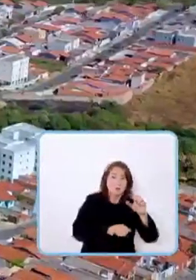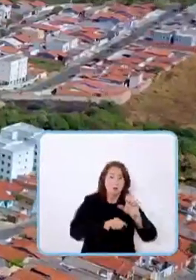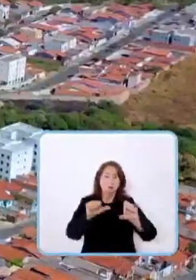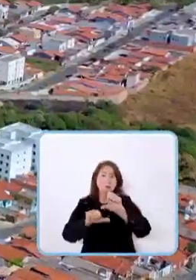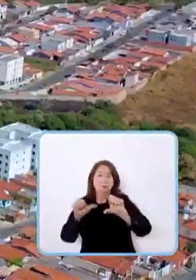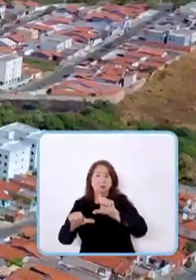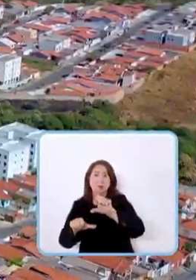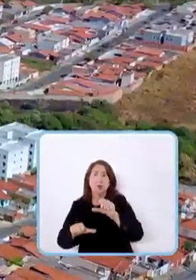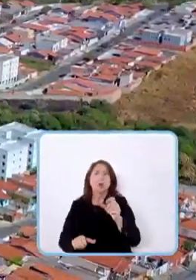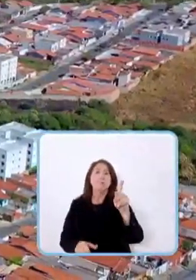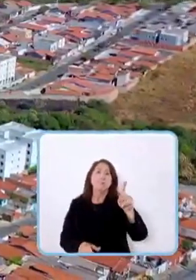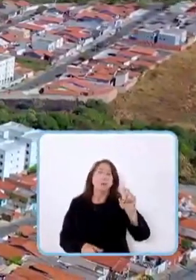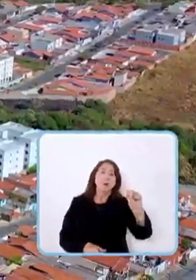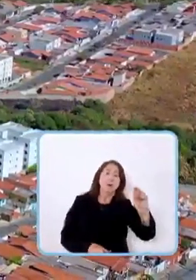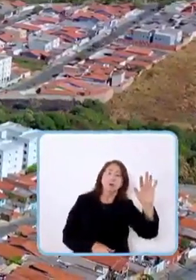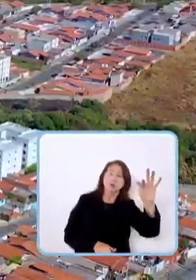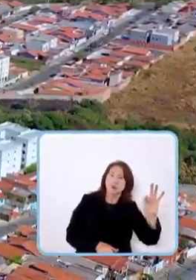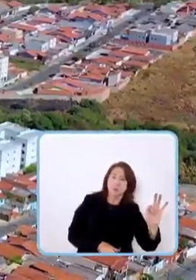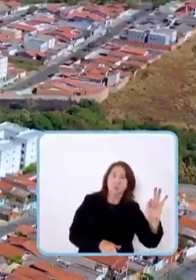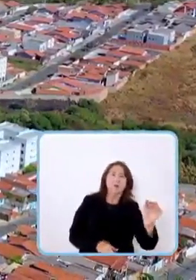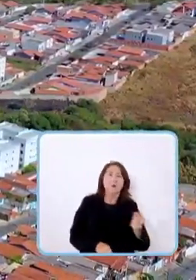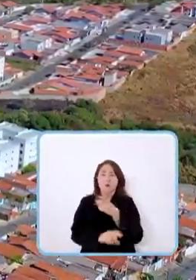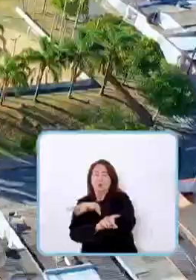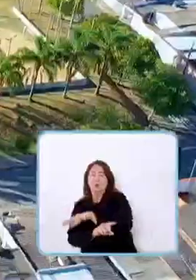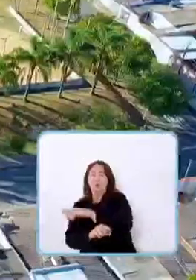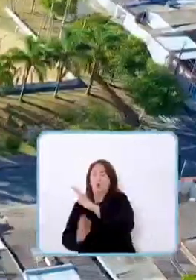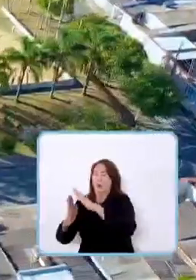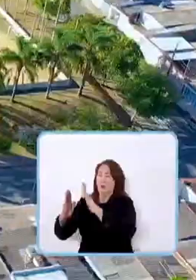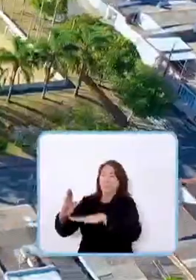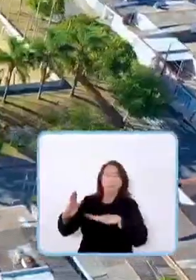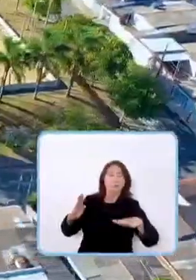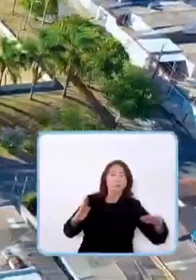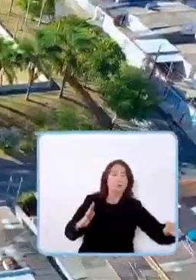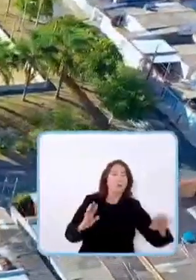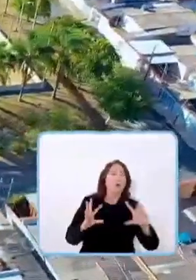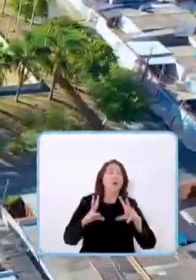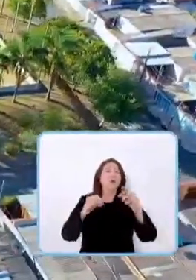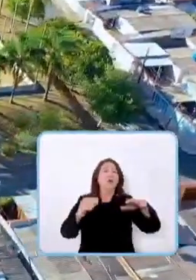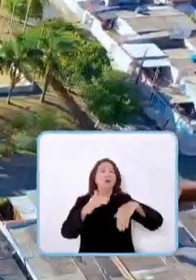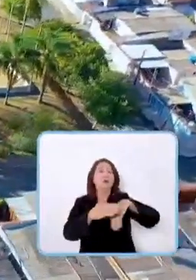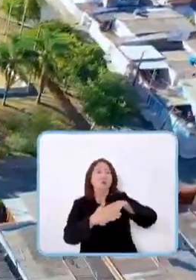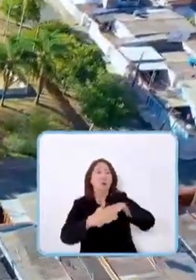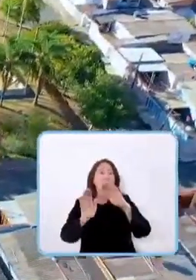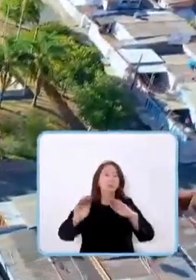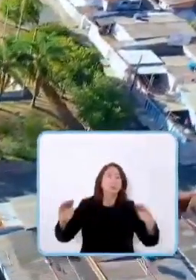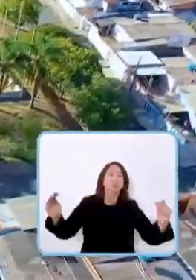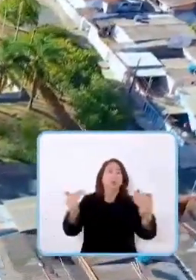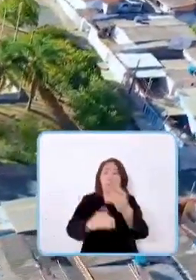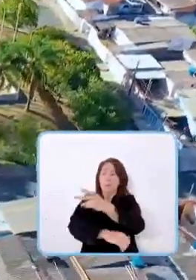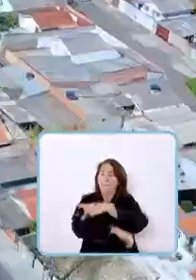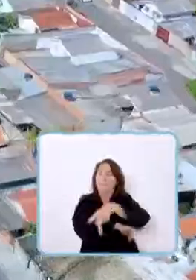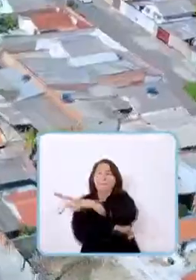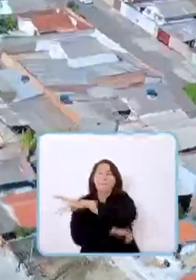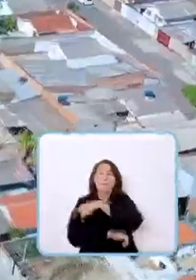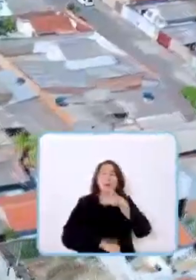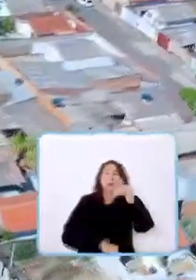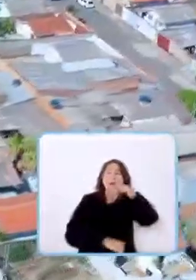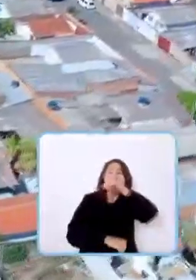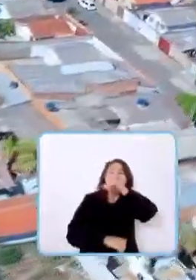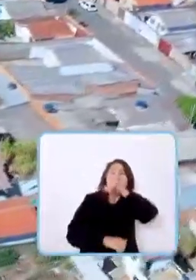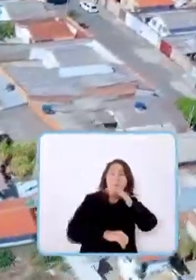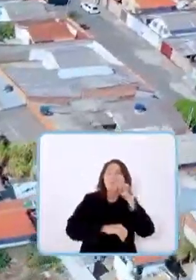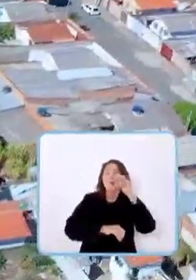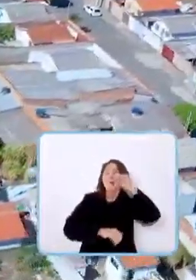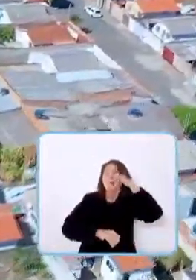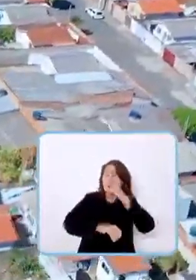Construção de PSF e creche no Tiradentes. Construção de campo de Futebol Society na Praça das Mães e continuação